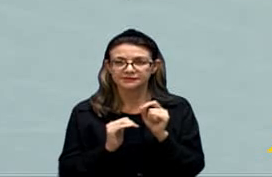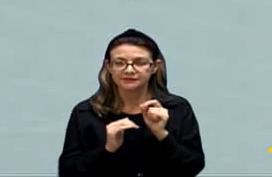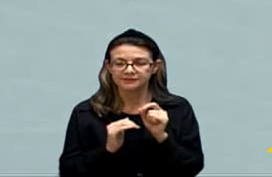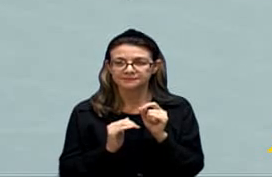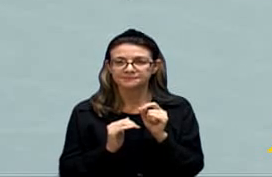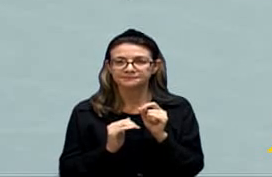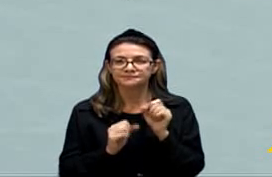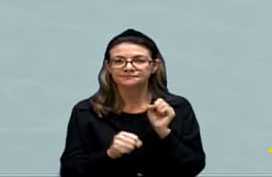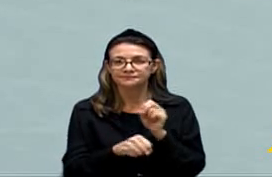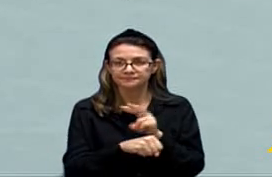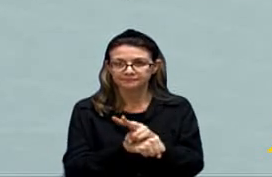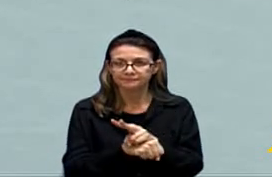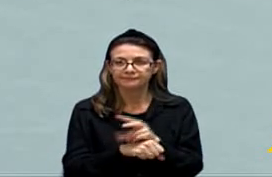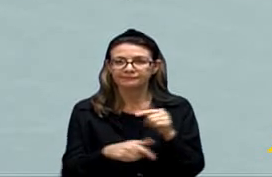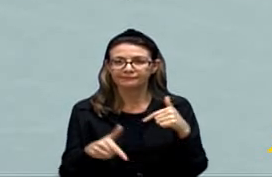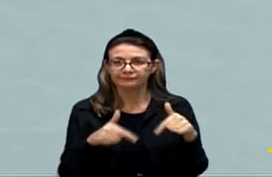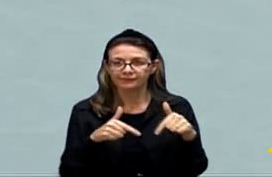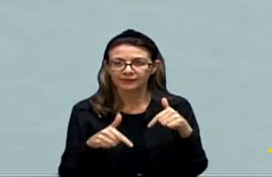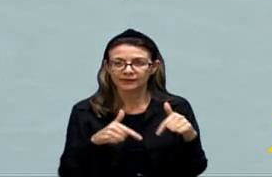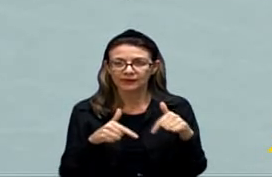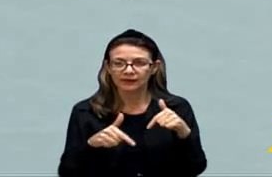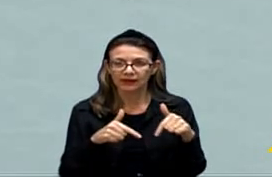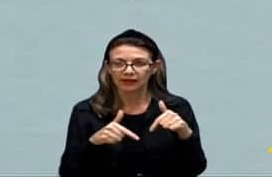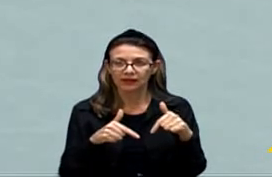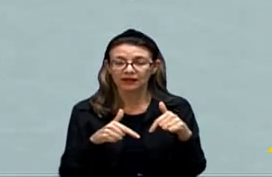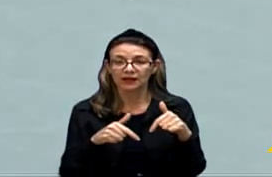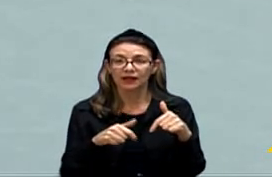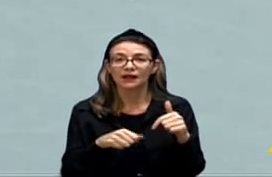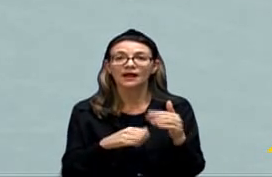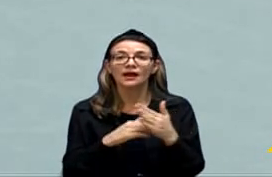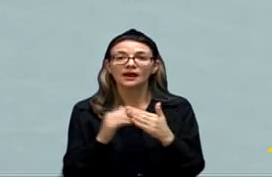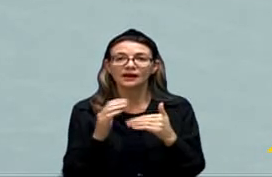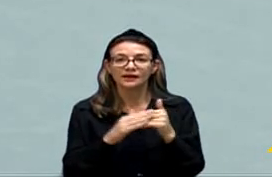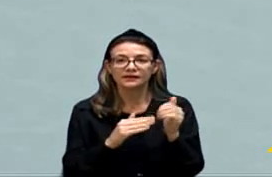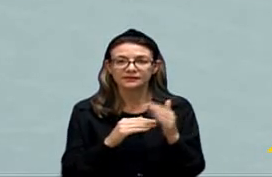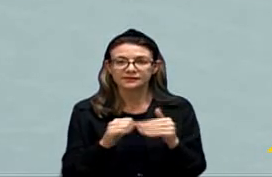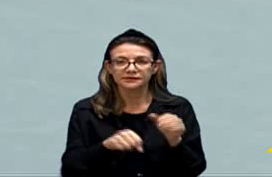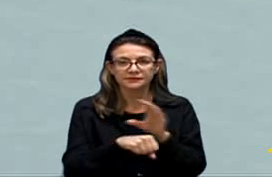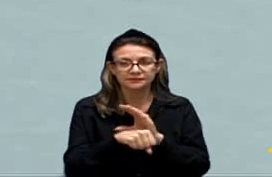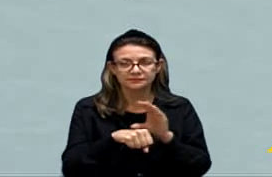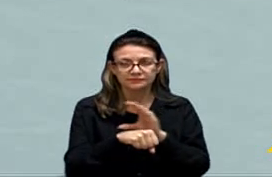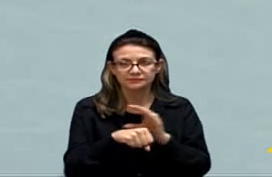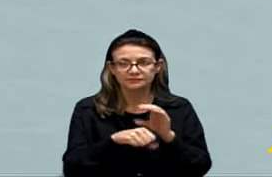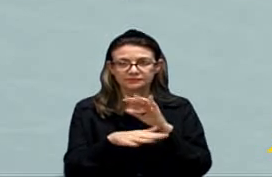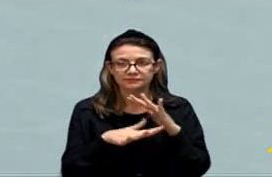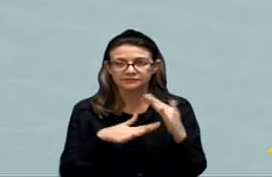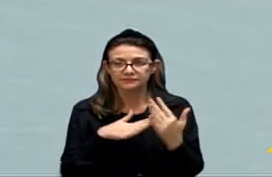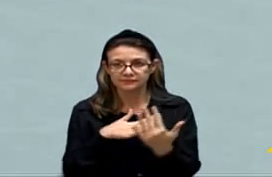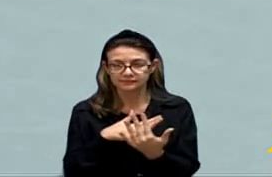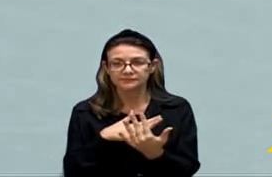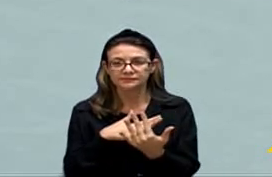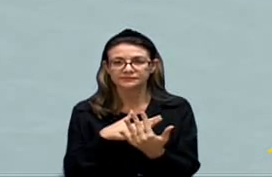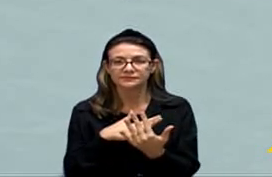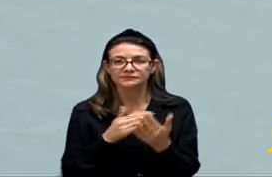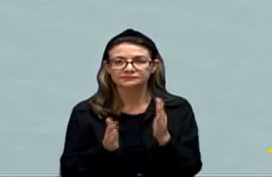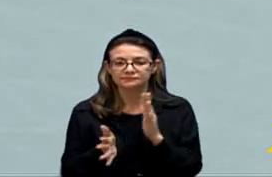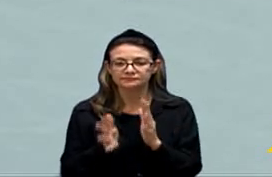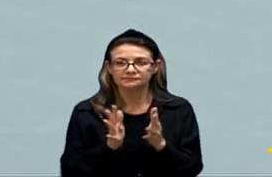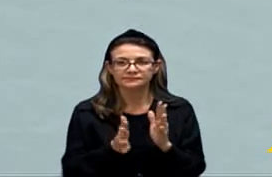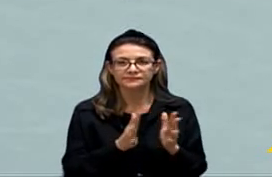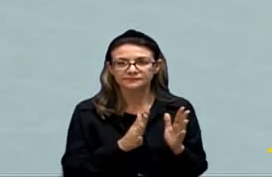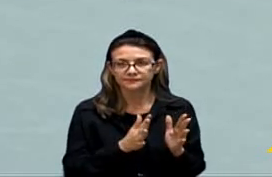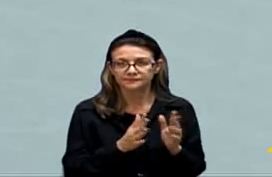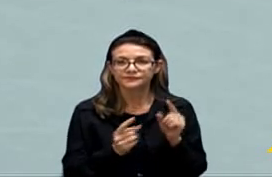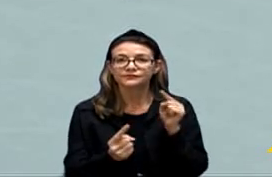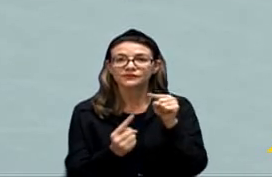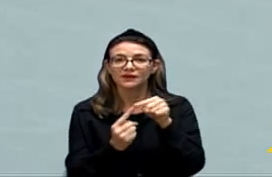públicos junto ao município de Sorocaba a capacitação da língua brasileira de sinais libras o objetivo do nosso PL é buscar